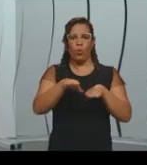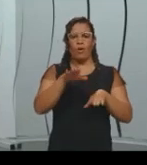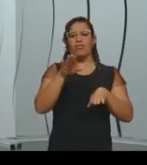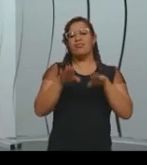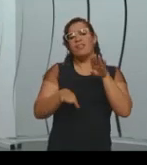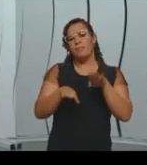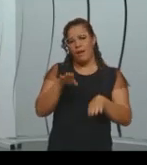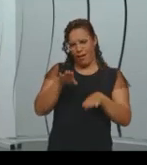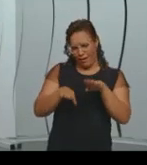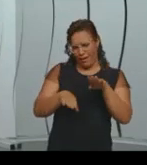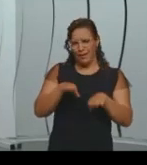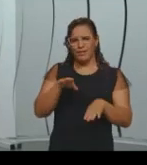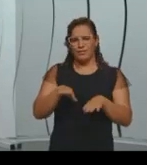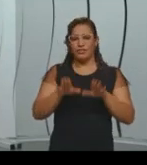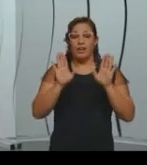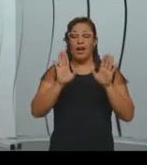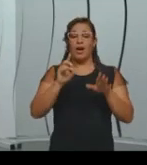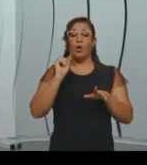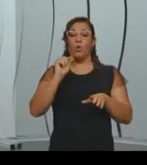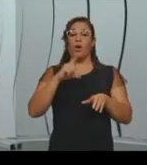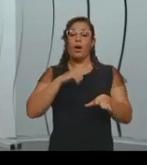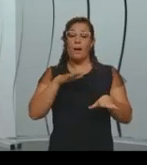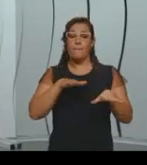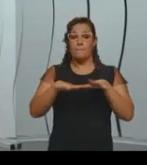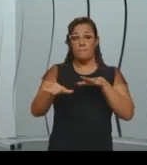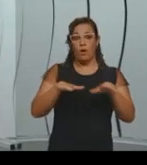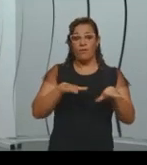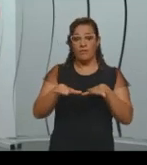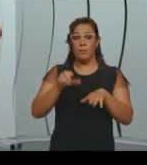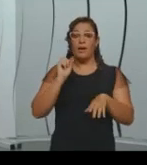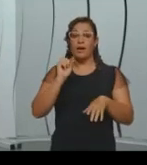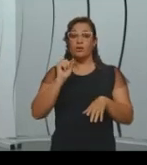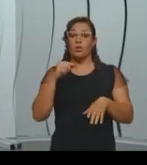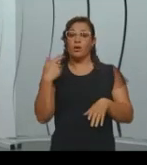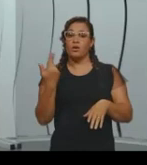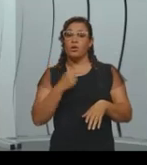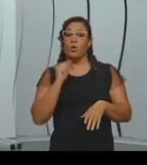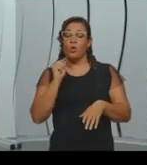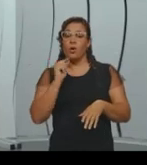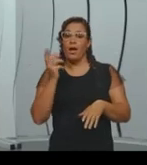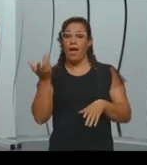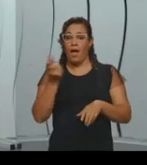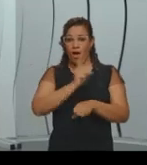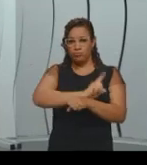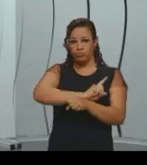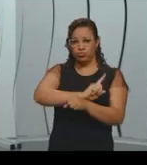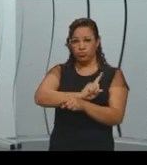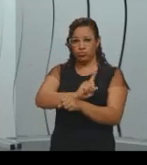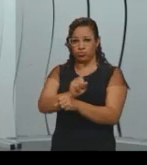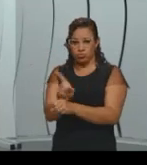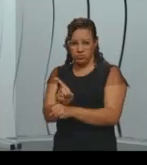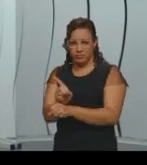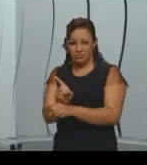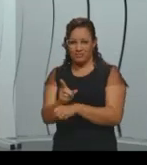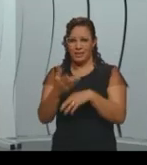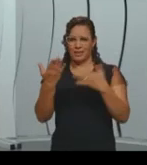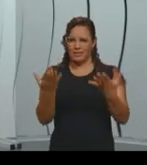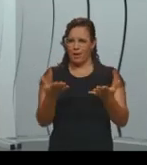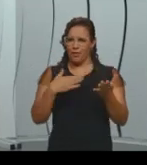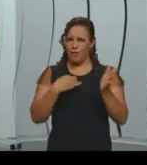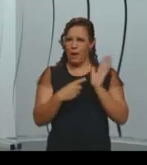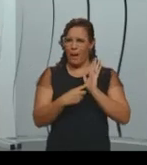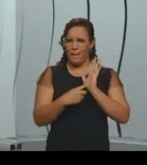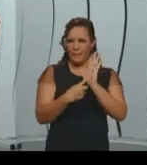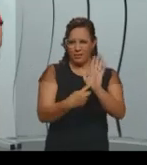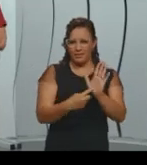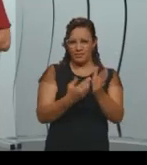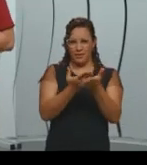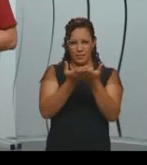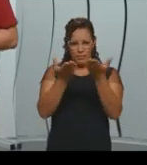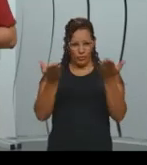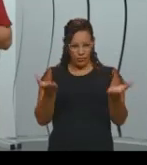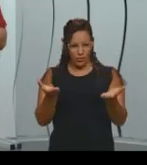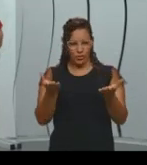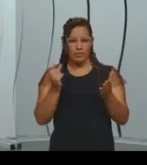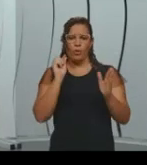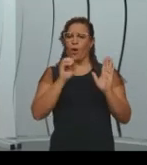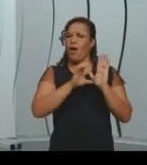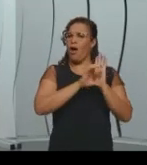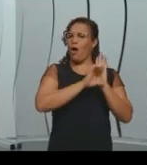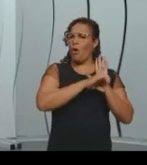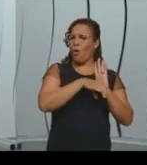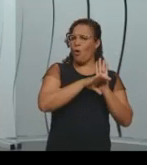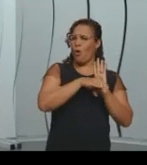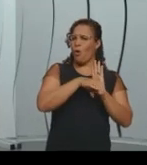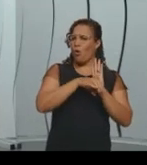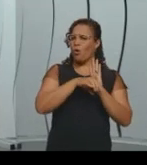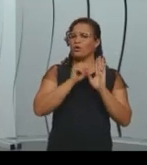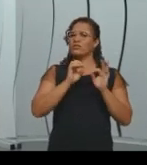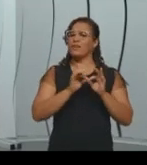que entra o movimento acelerado. E para falarmos desse movimento, eu vou apresentar para vocês o conceito físico